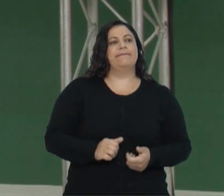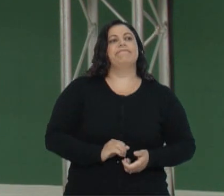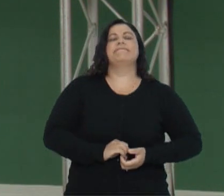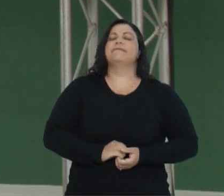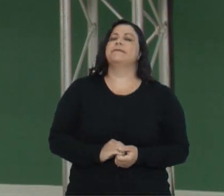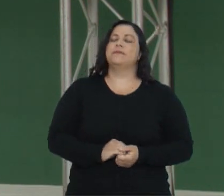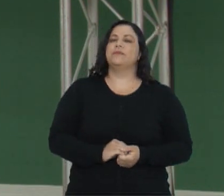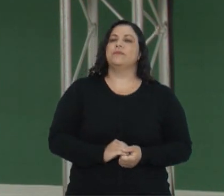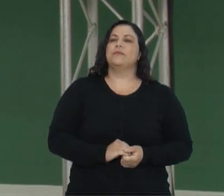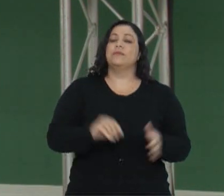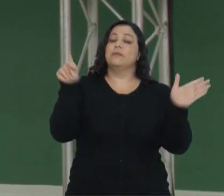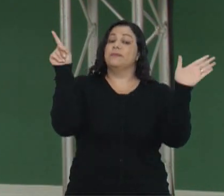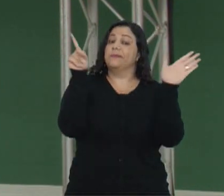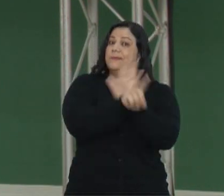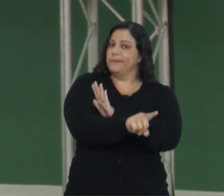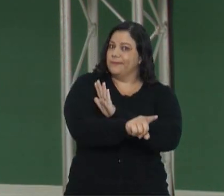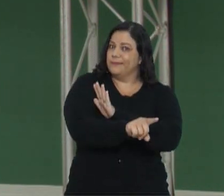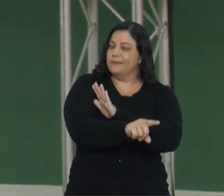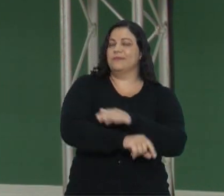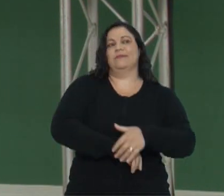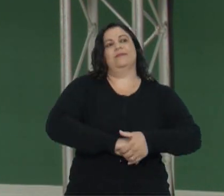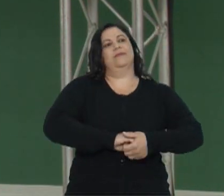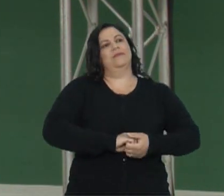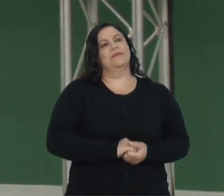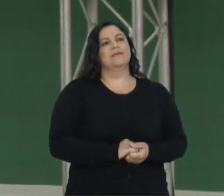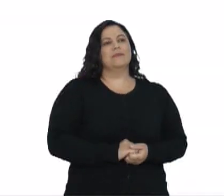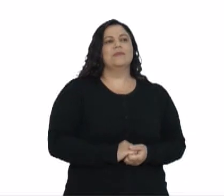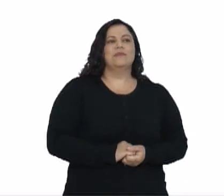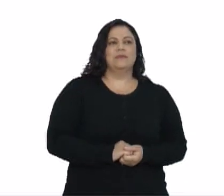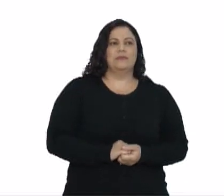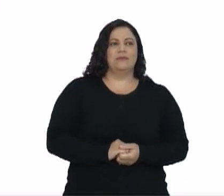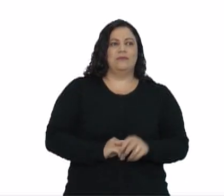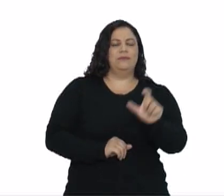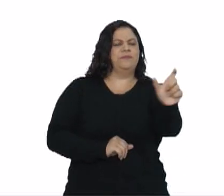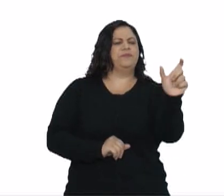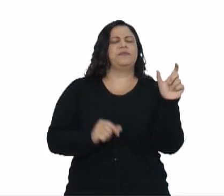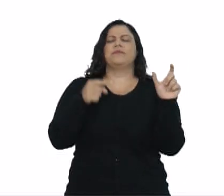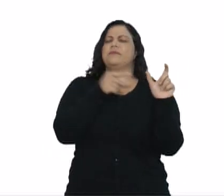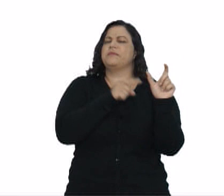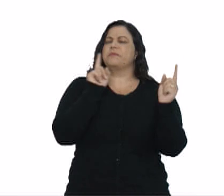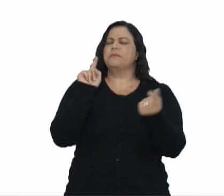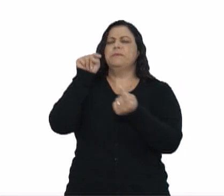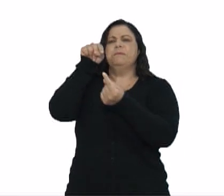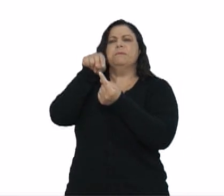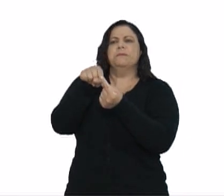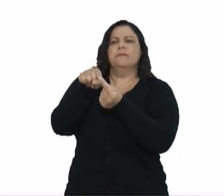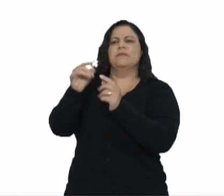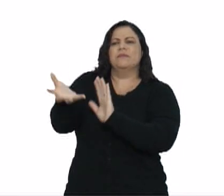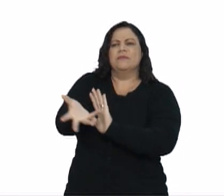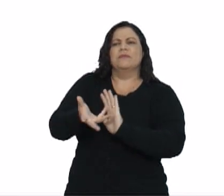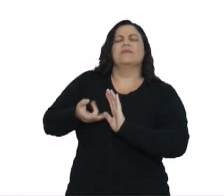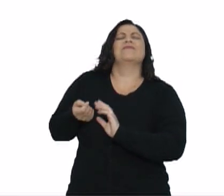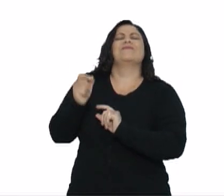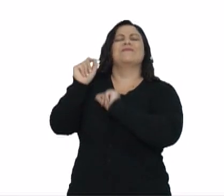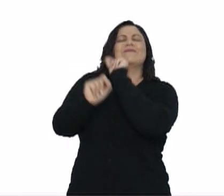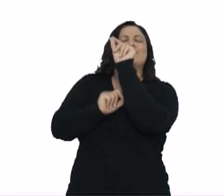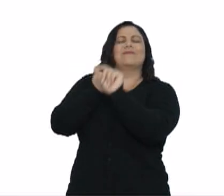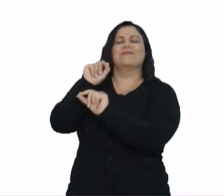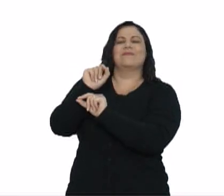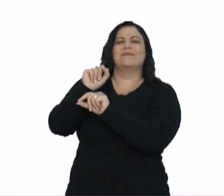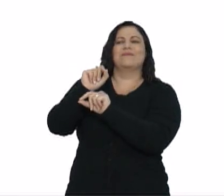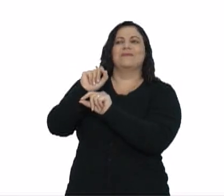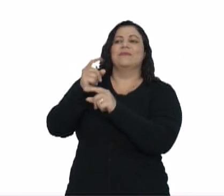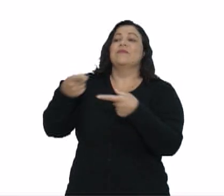mais agora um testezinho, tá? Palavra que define explorar ao máximo um determinado instrumento